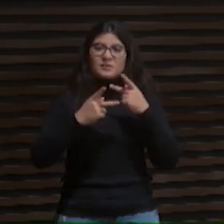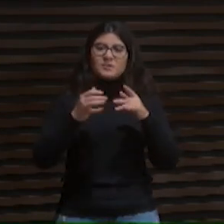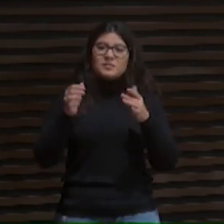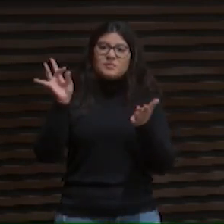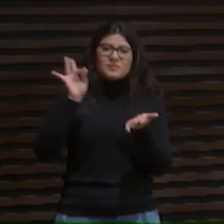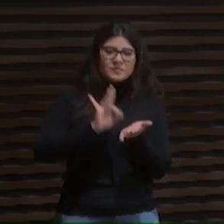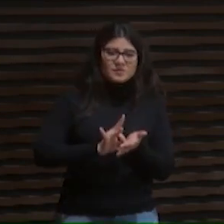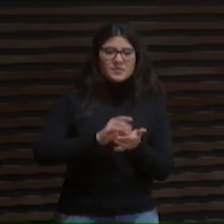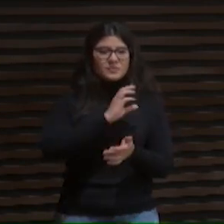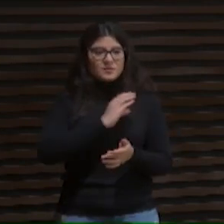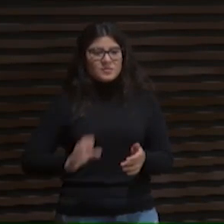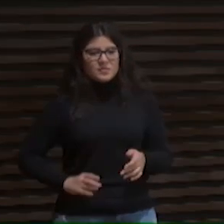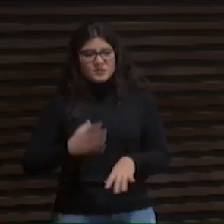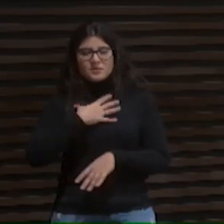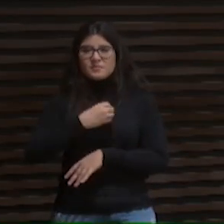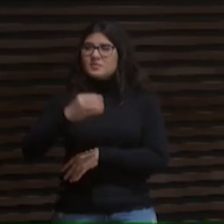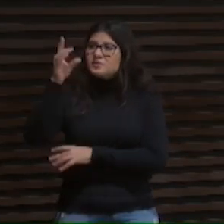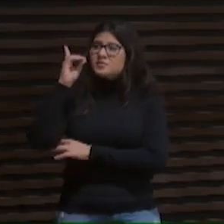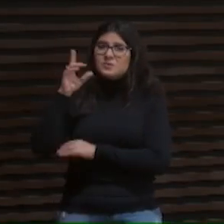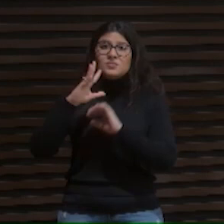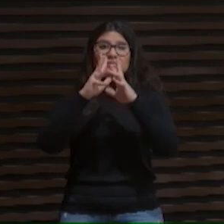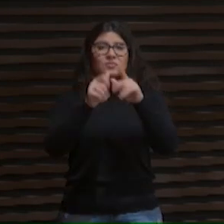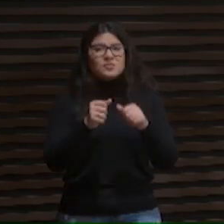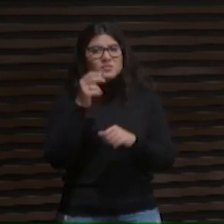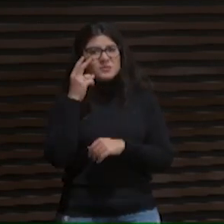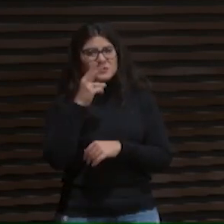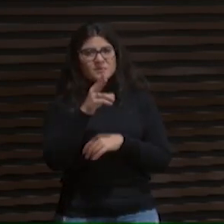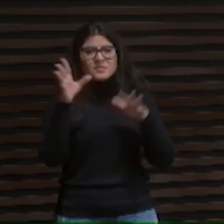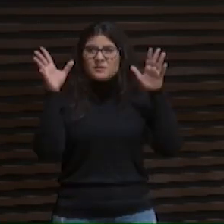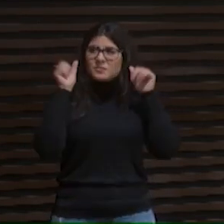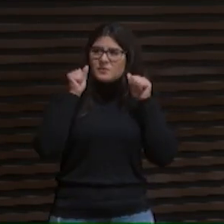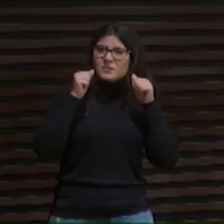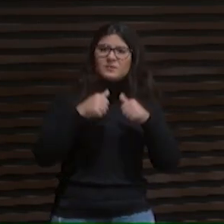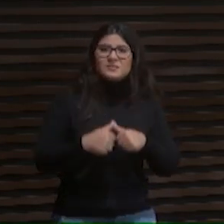de Deus. Ora, todos os que ouviam estavam